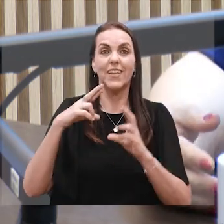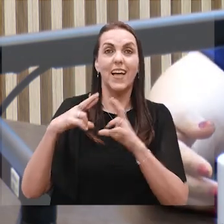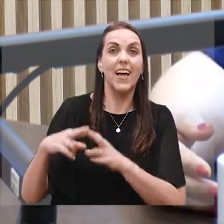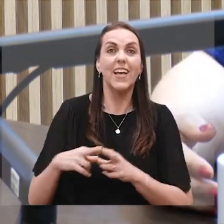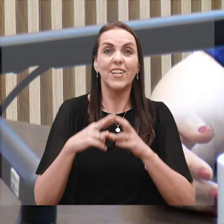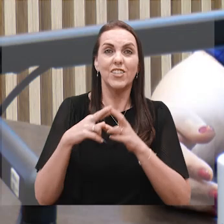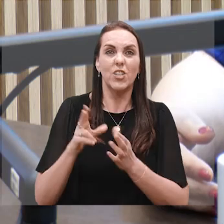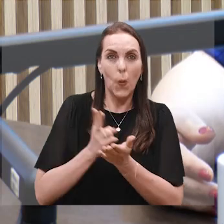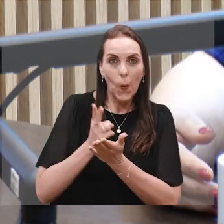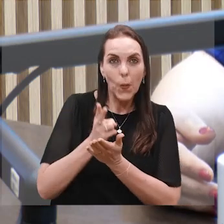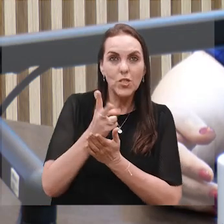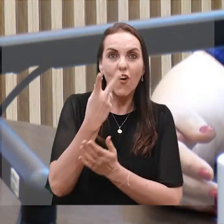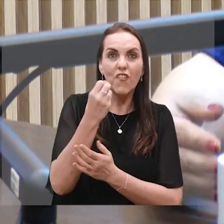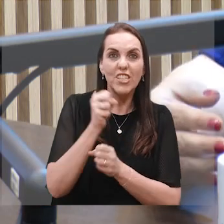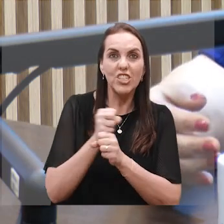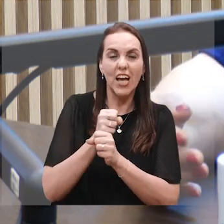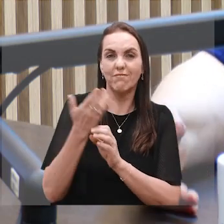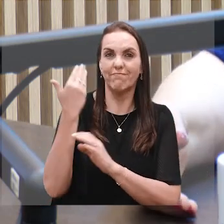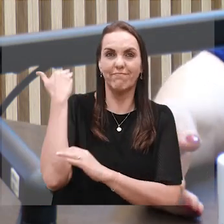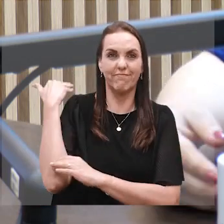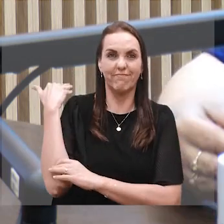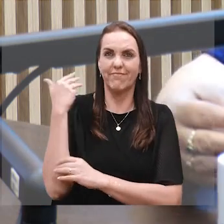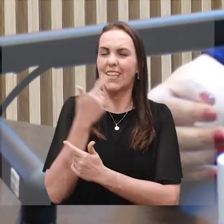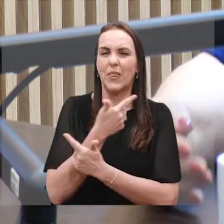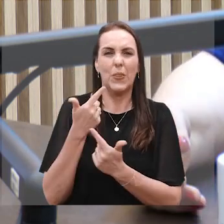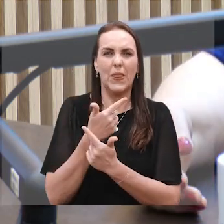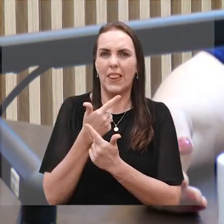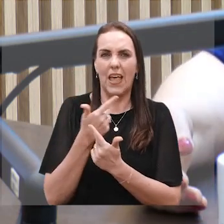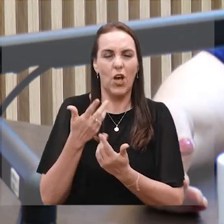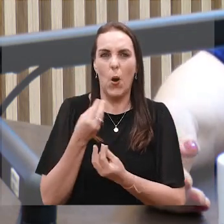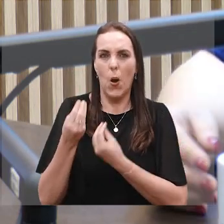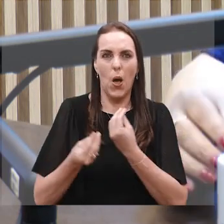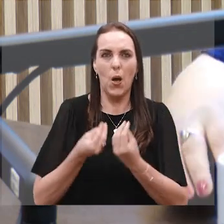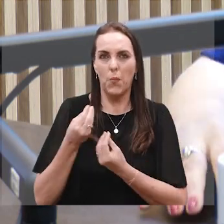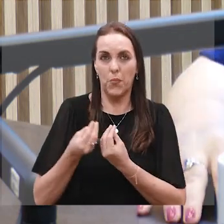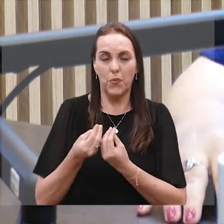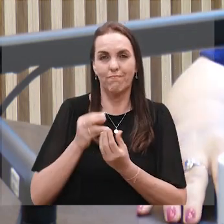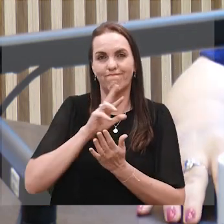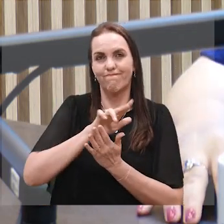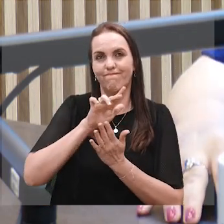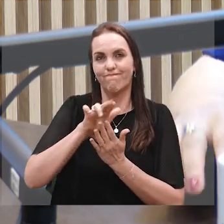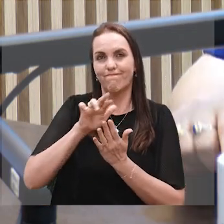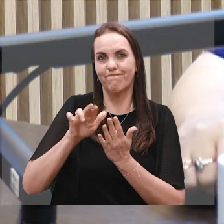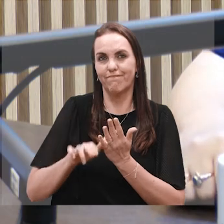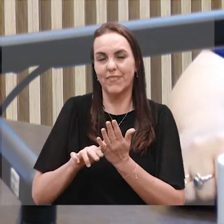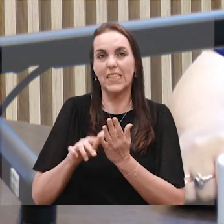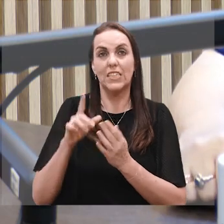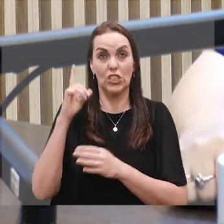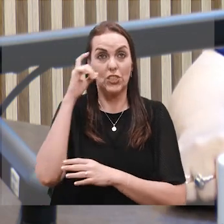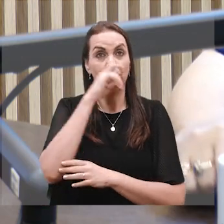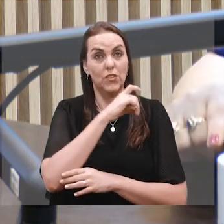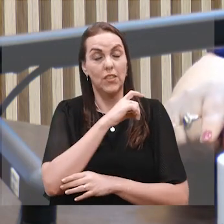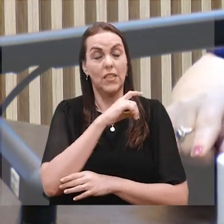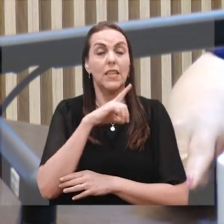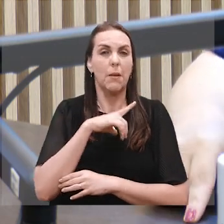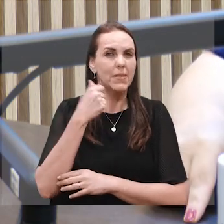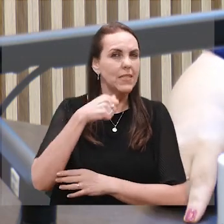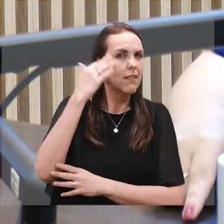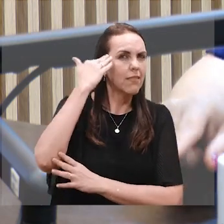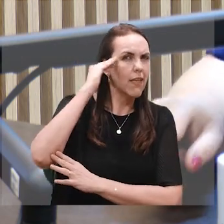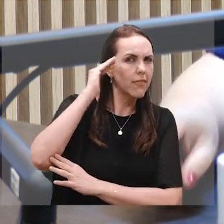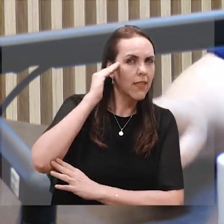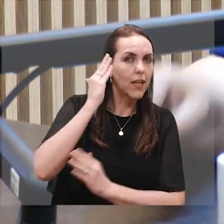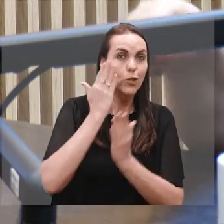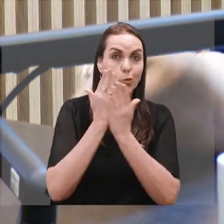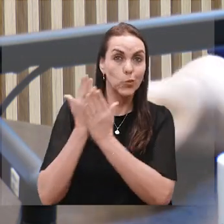manter um vinho de 20 anos. Por causa do terroir e tantos outros fatores. Mas a gente precisa entender isso,